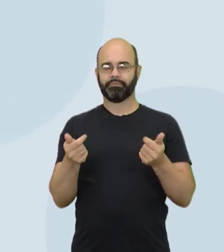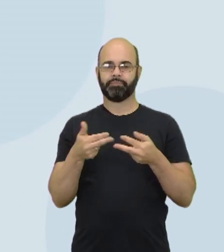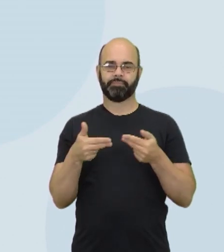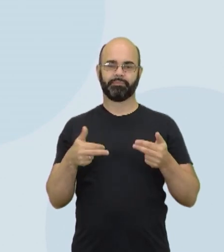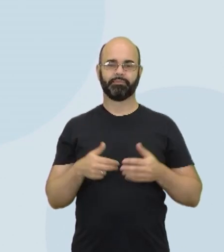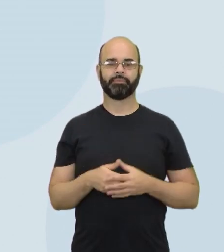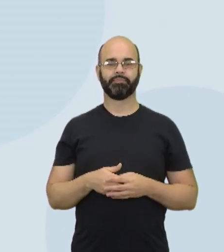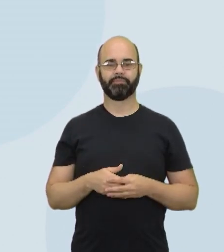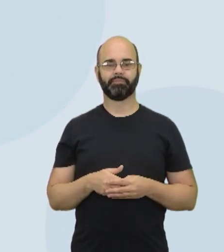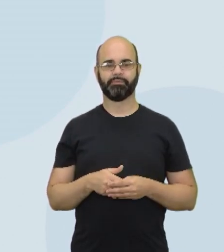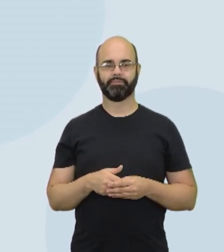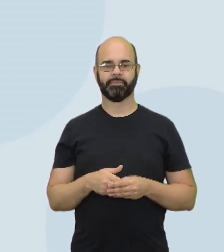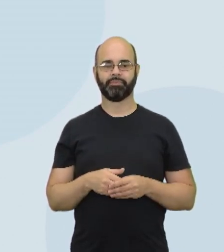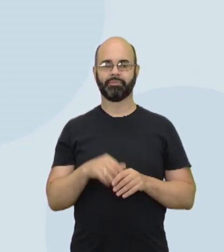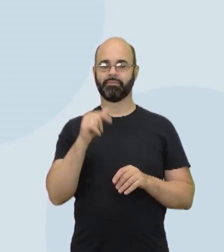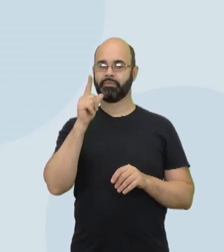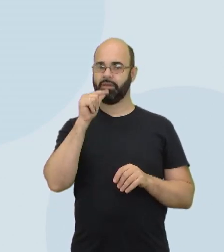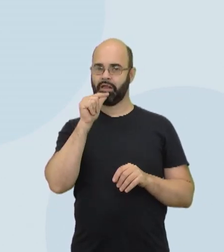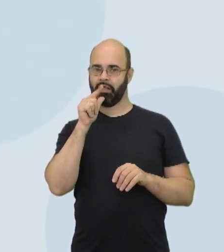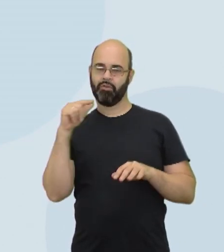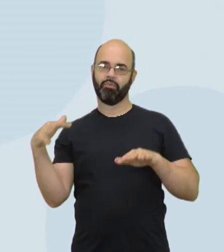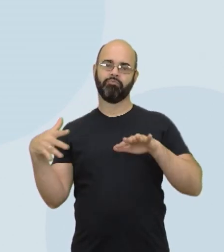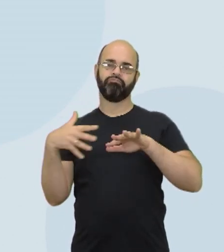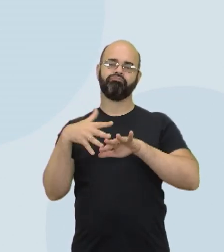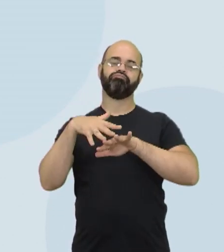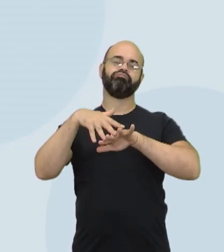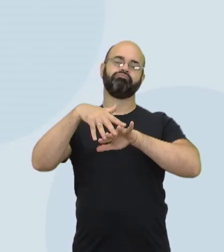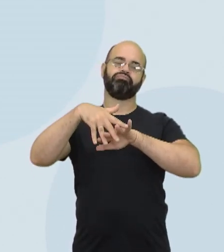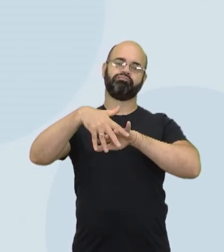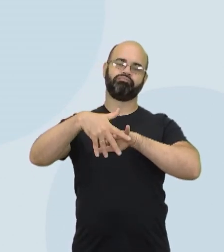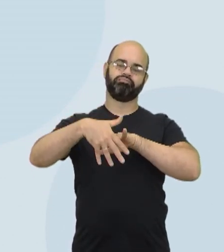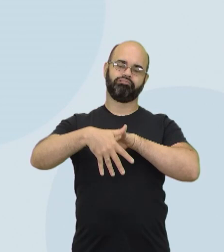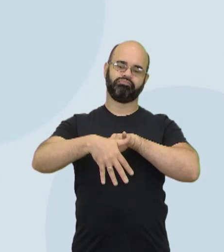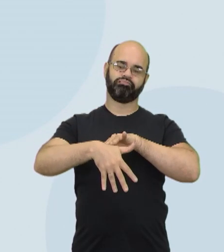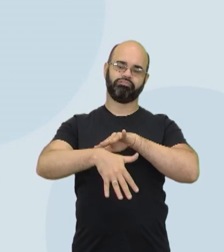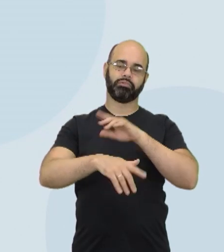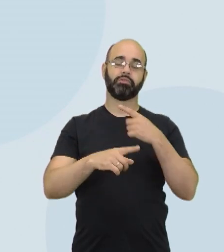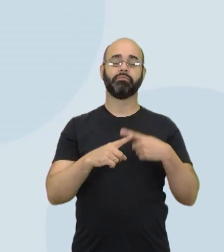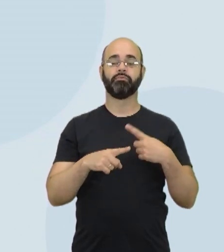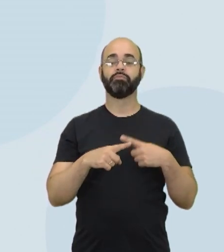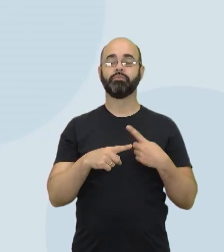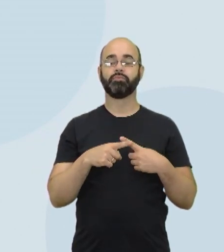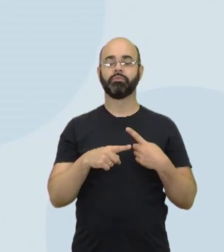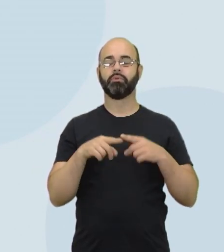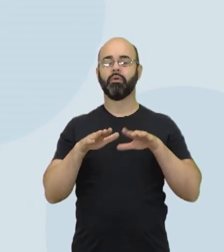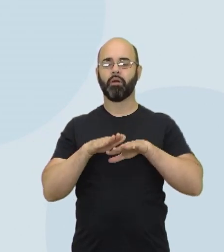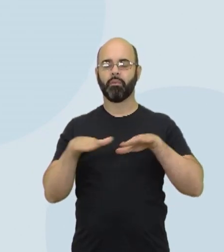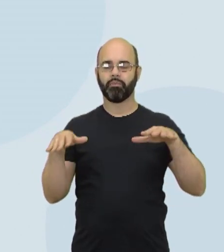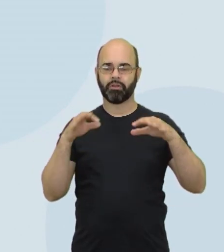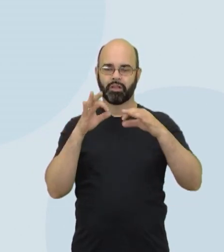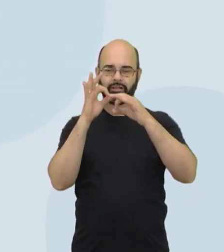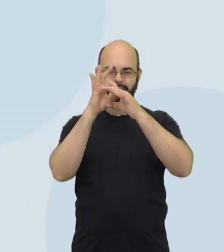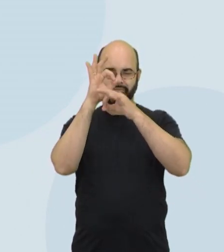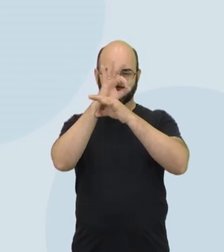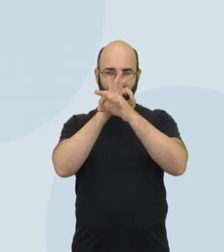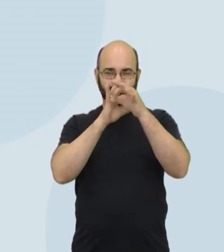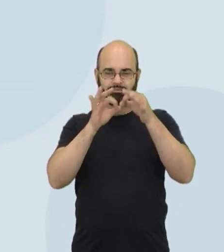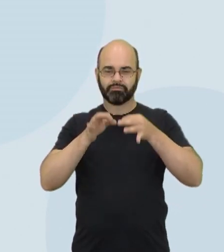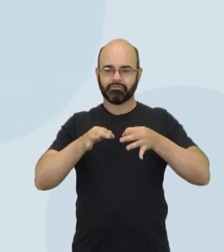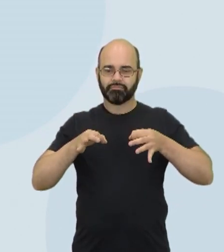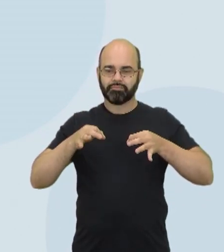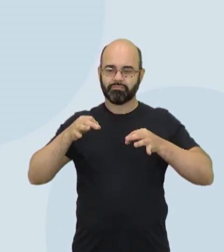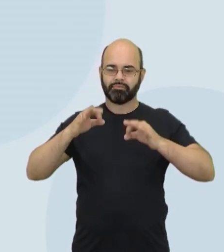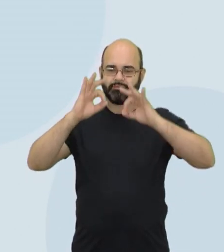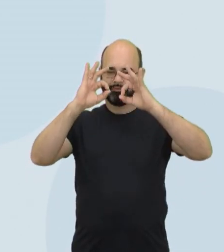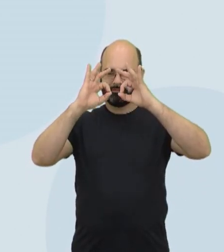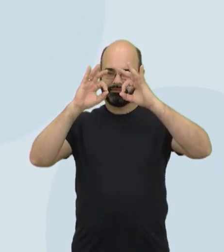aí, ó, a infiltração da água no solo só é possível pelo fato do solo ser um meio poroso que compreende uma matriz de